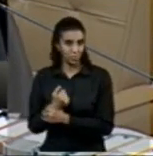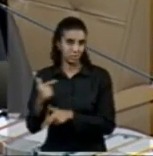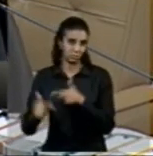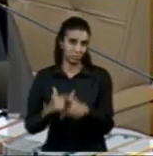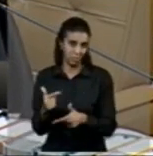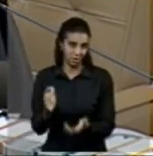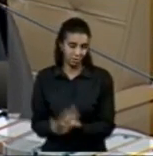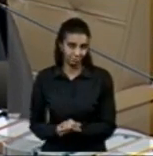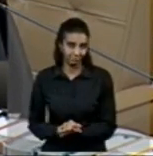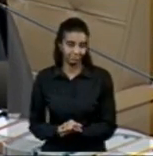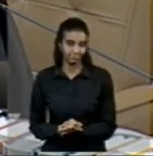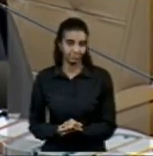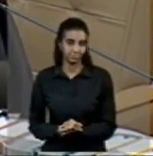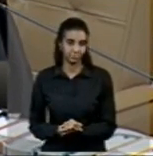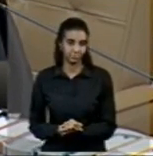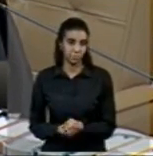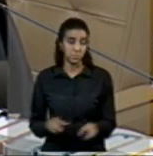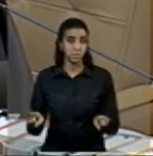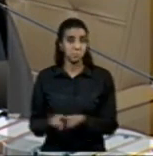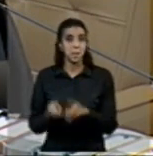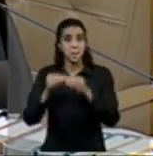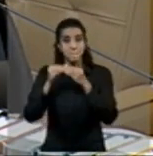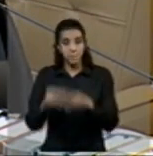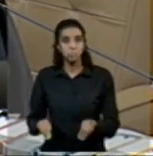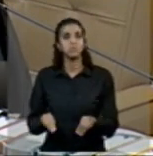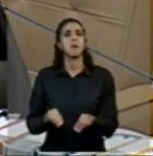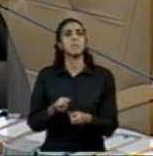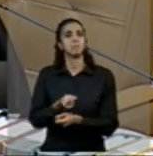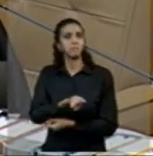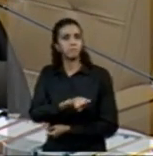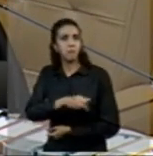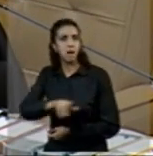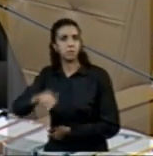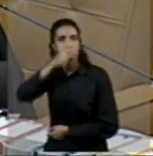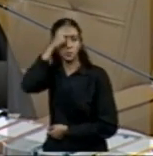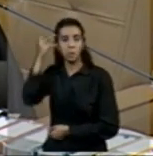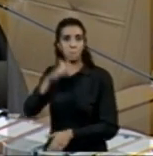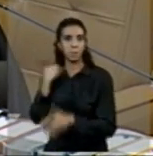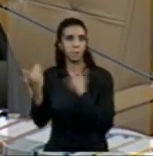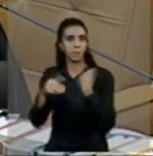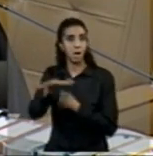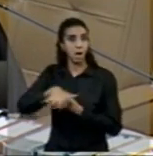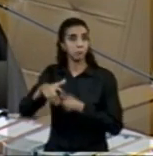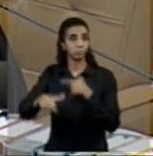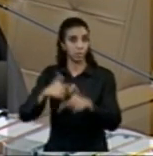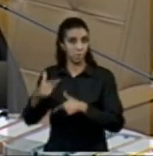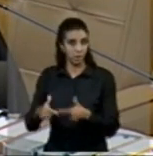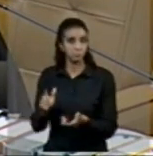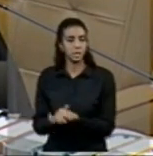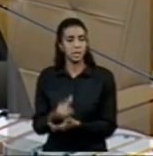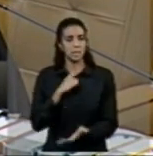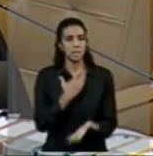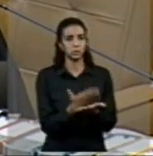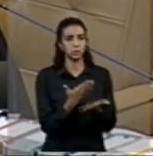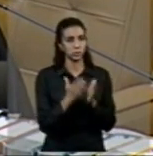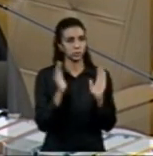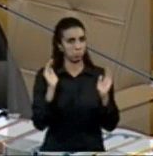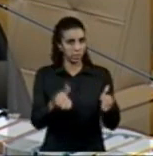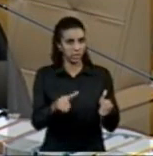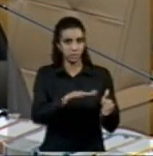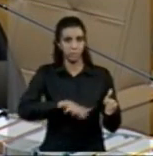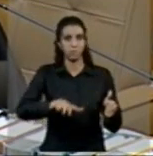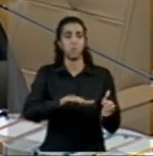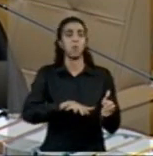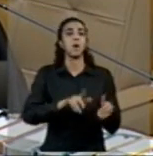trabalho, atingindo até mesmo a taxa de mortalidade dos trabalhadores em serviço. Estudos específicos e